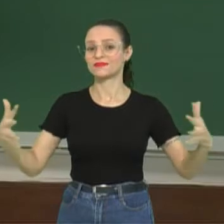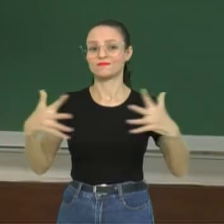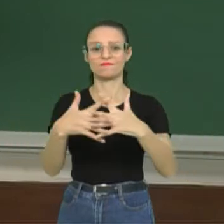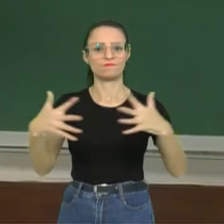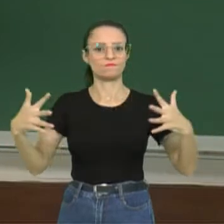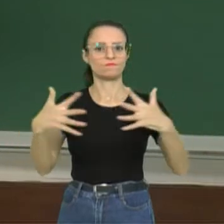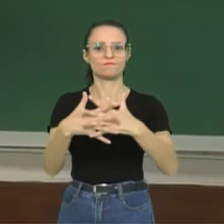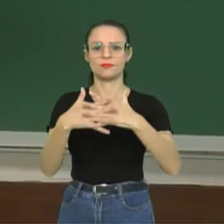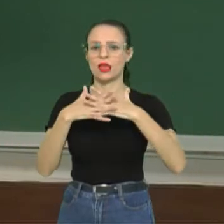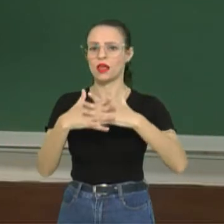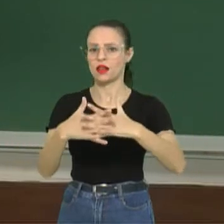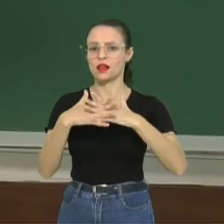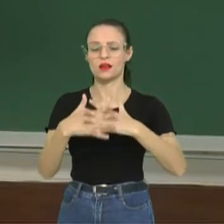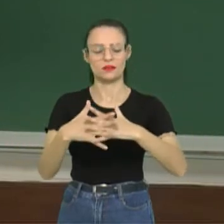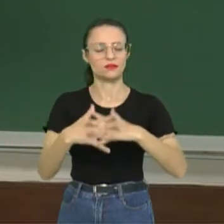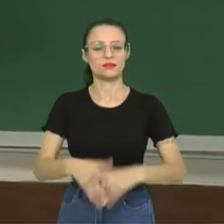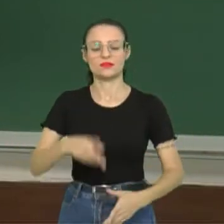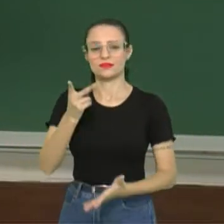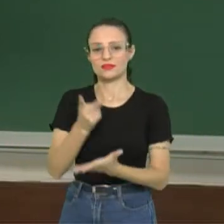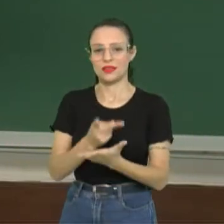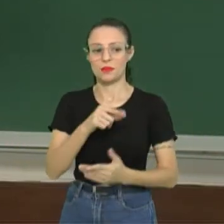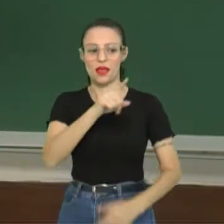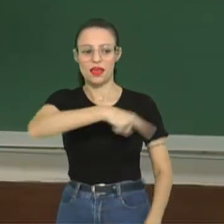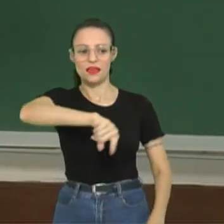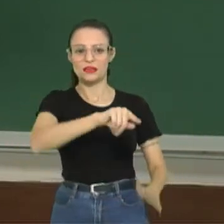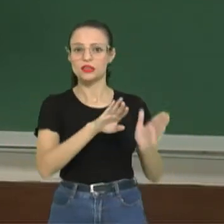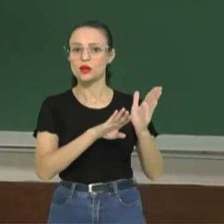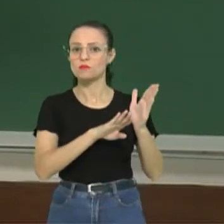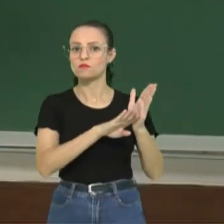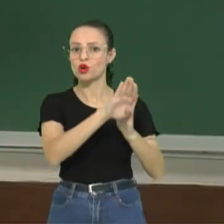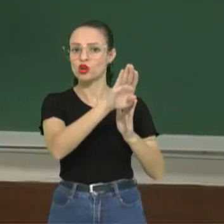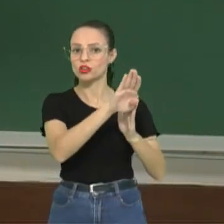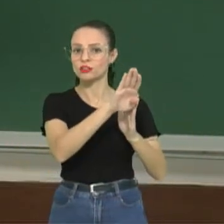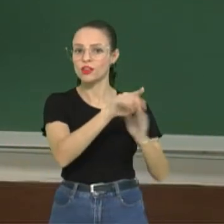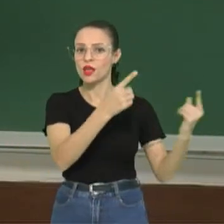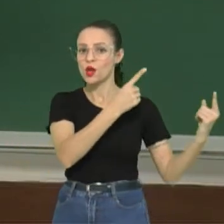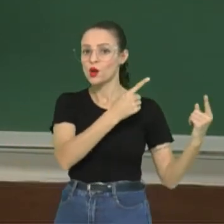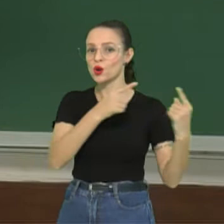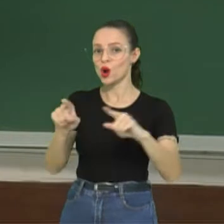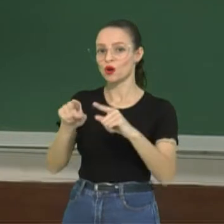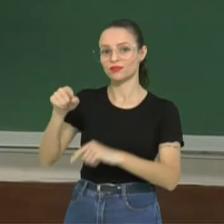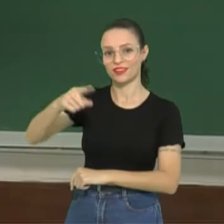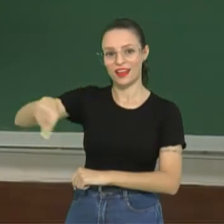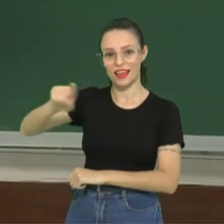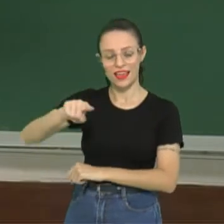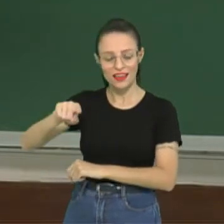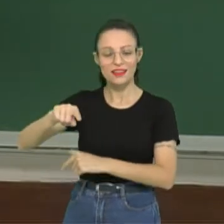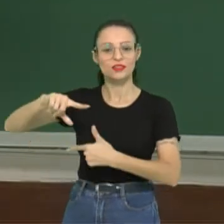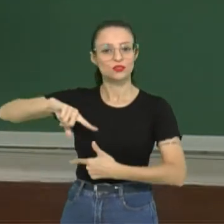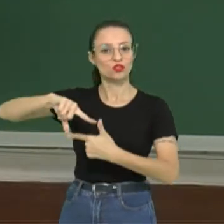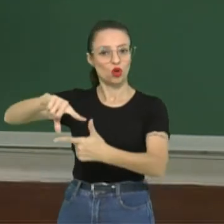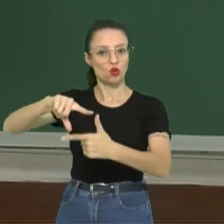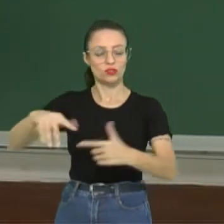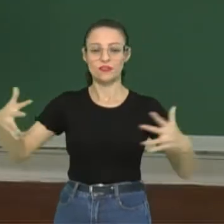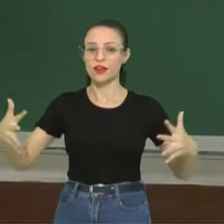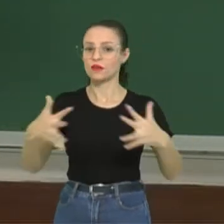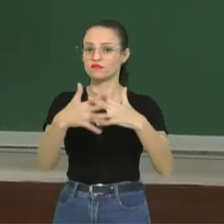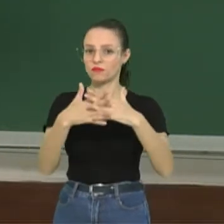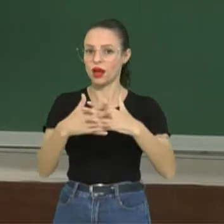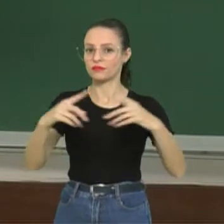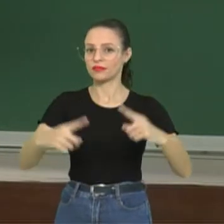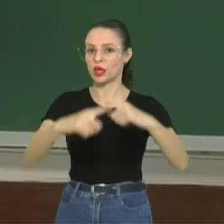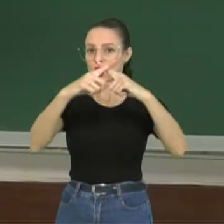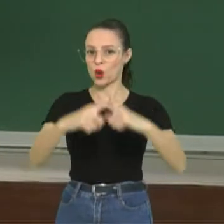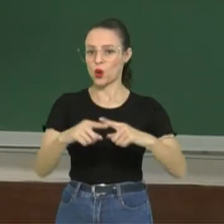conflitantes tá então geralmente os progressistas são oponentes dos conservadores isso é importante